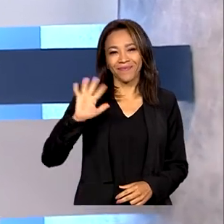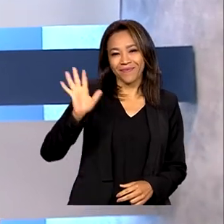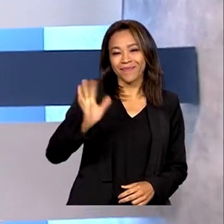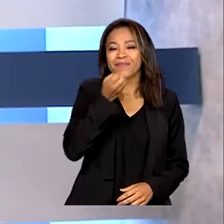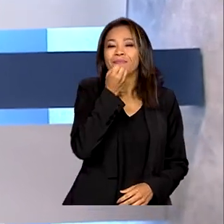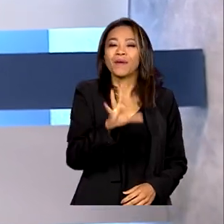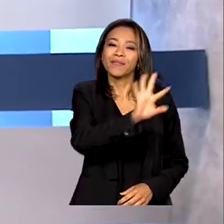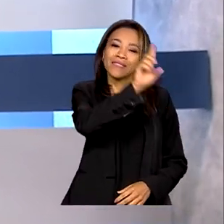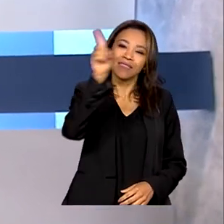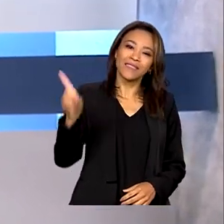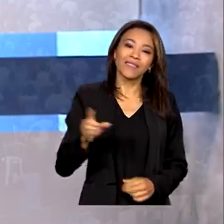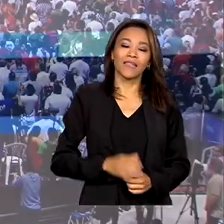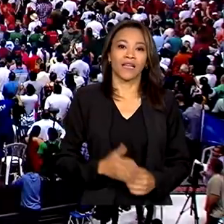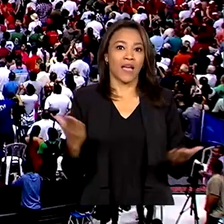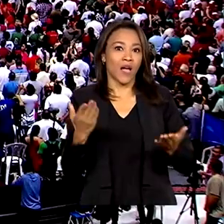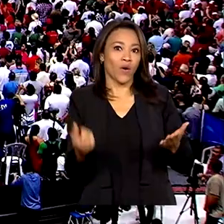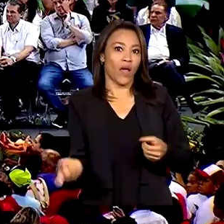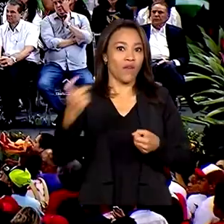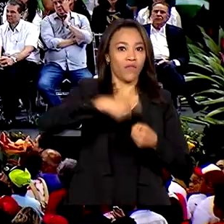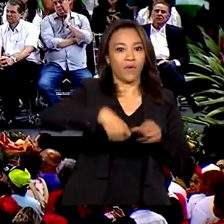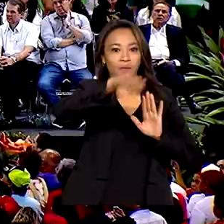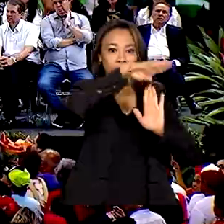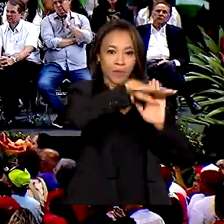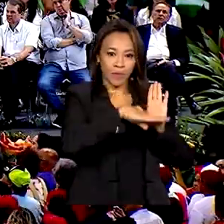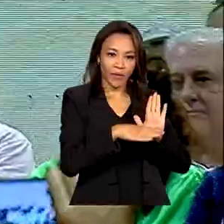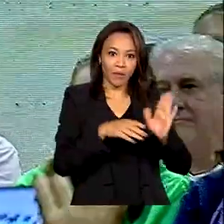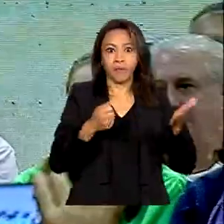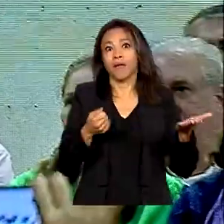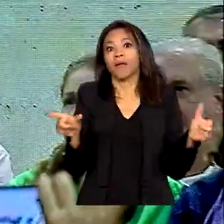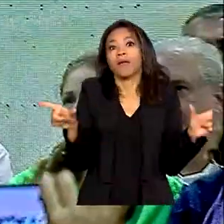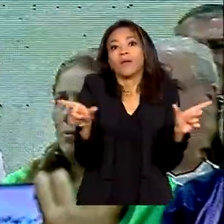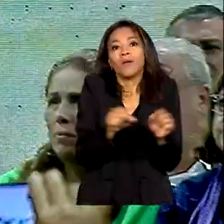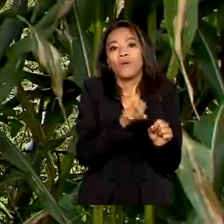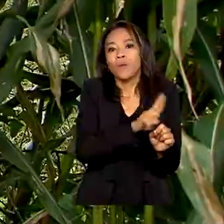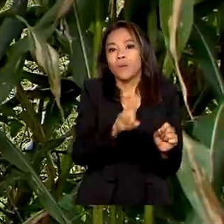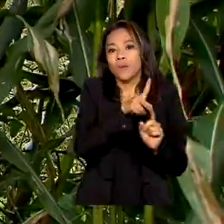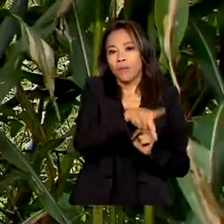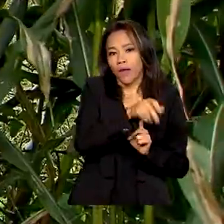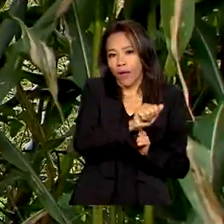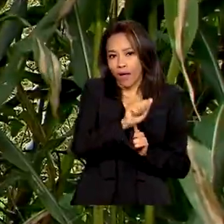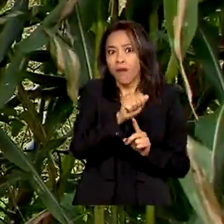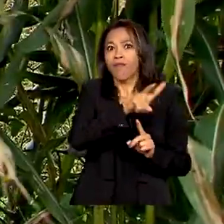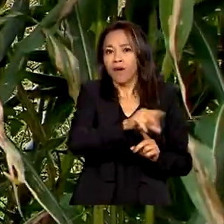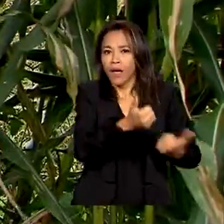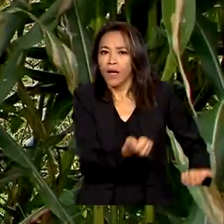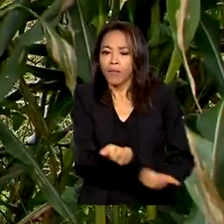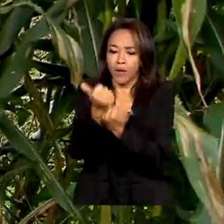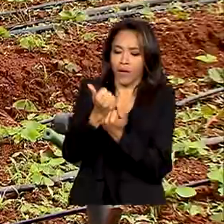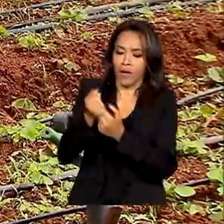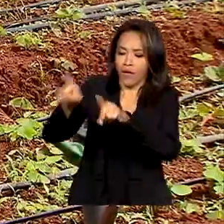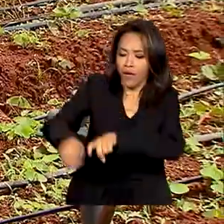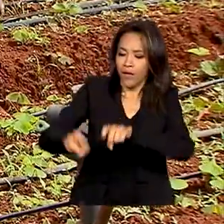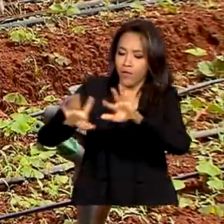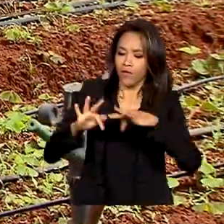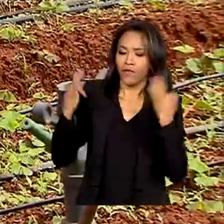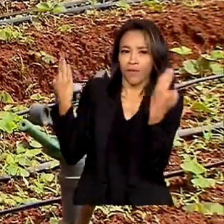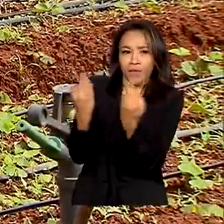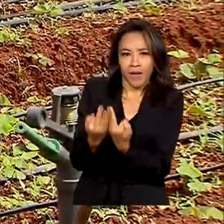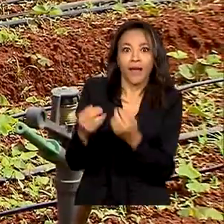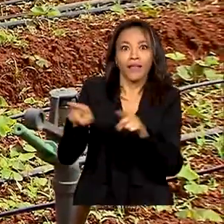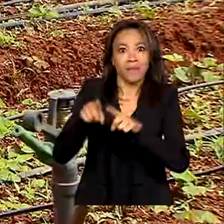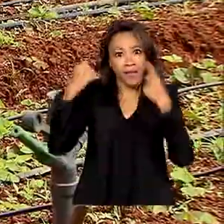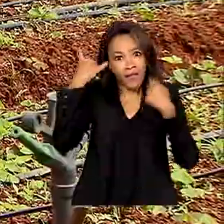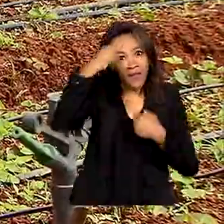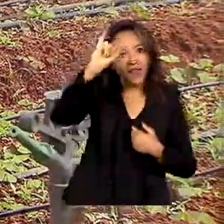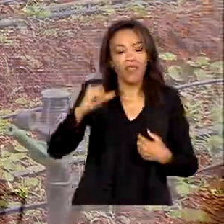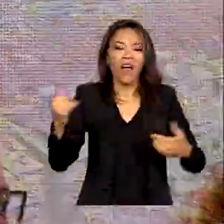Olá, bom dia. Retomada do programa de aquisição de alimentos vai fortalecer a agricultura familiar e reforçar o combate à fome no